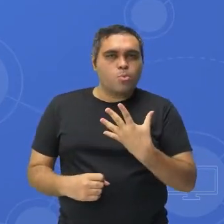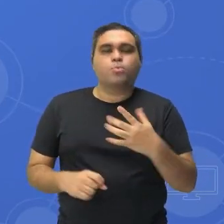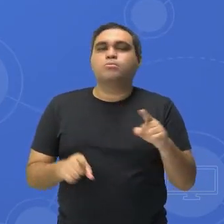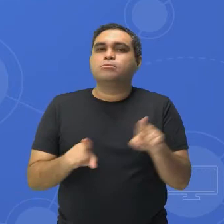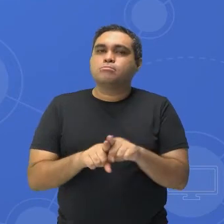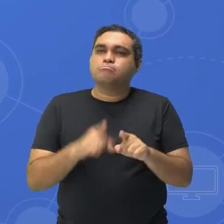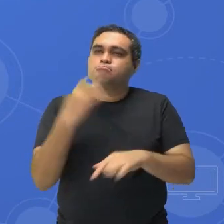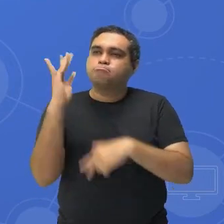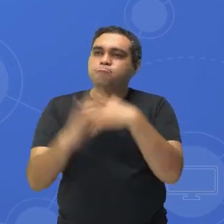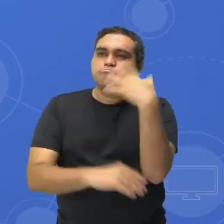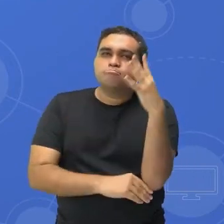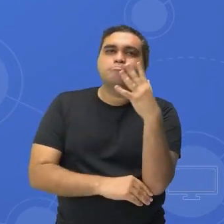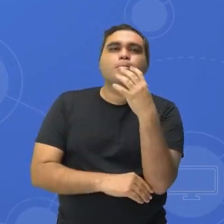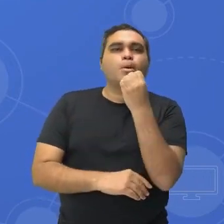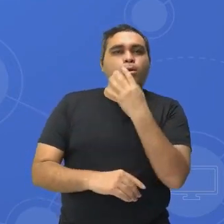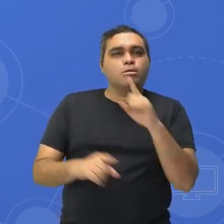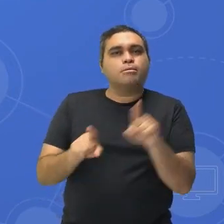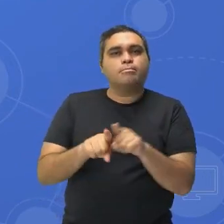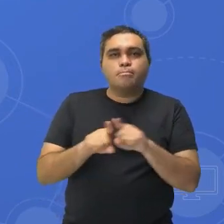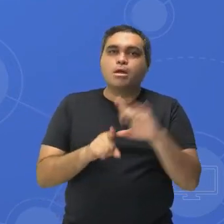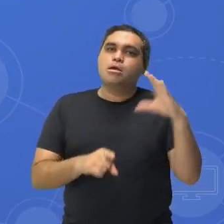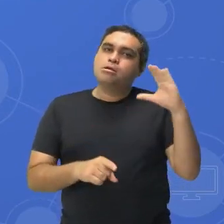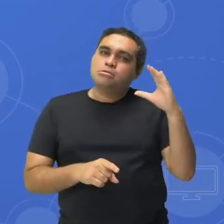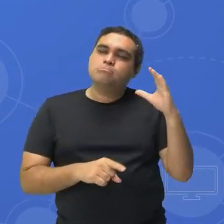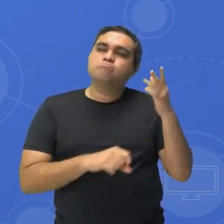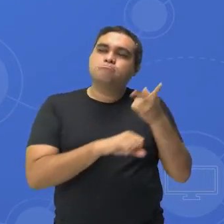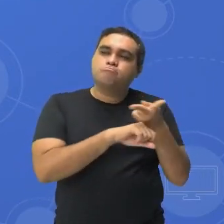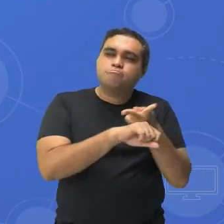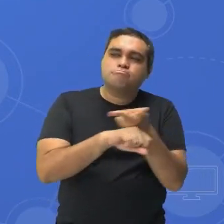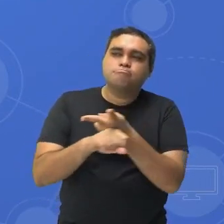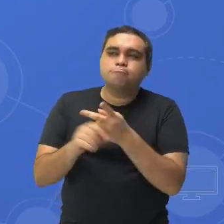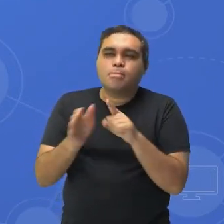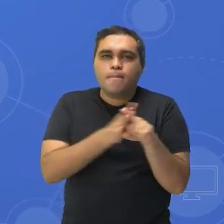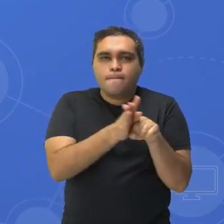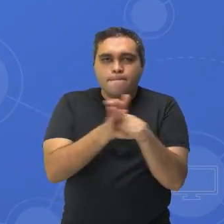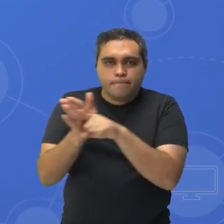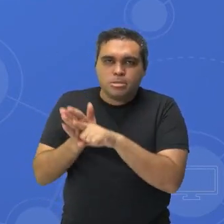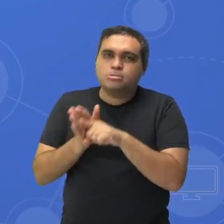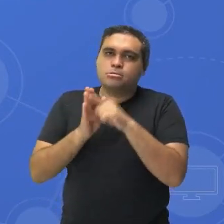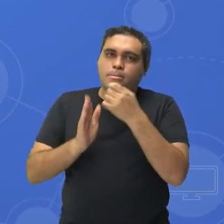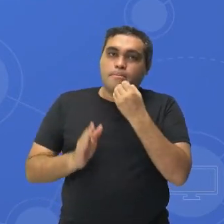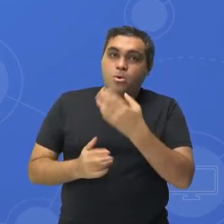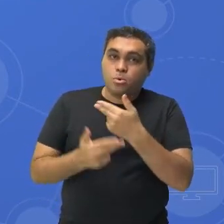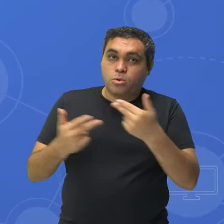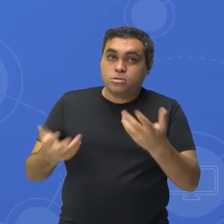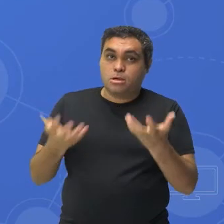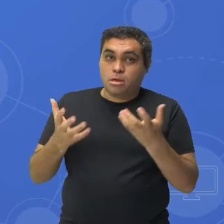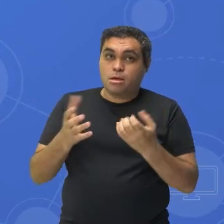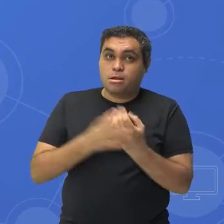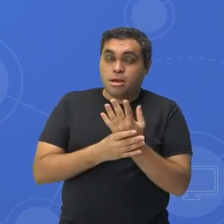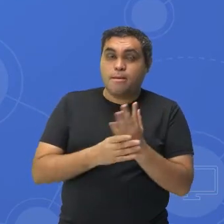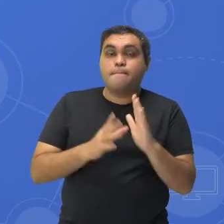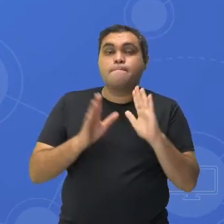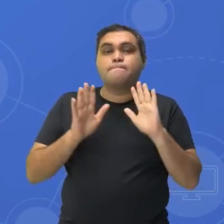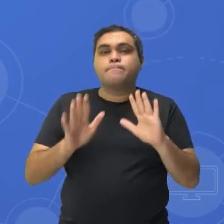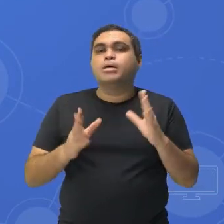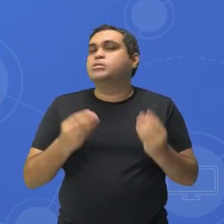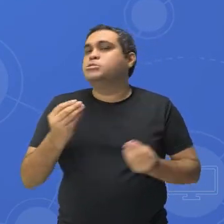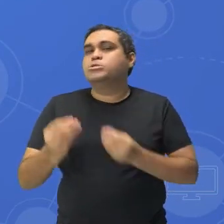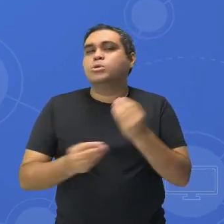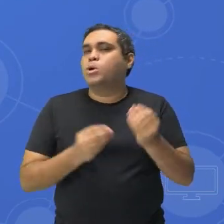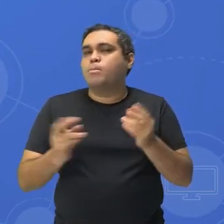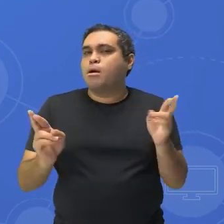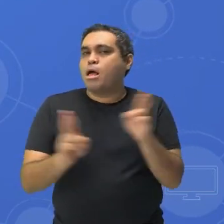ambiente. Então, a ciência está nesses campos aí. Mas como é que se dá, então, essa relação da ciência